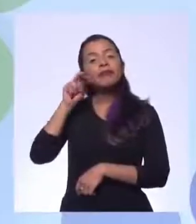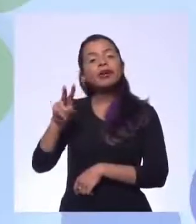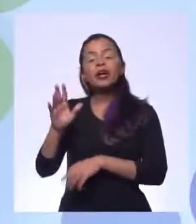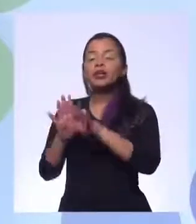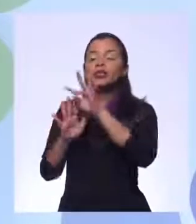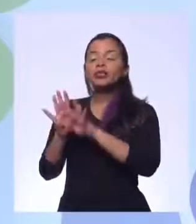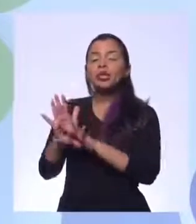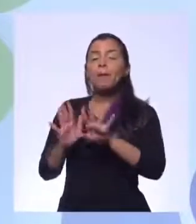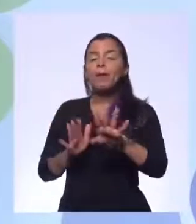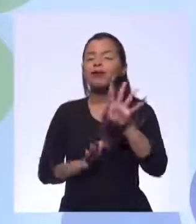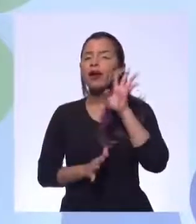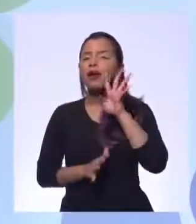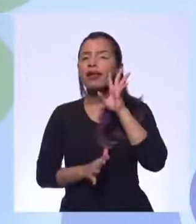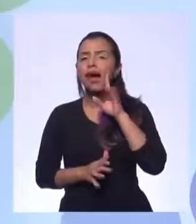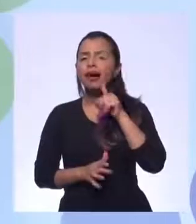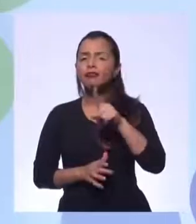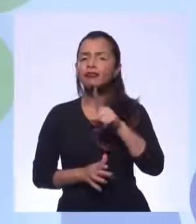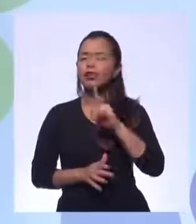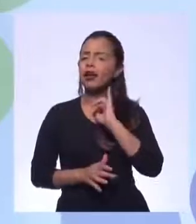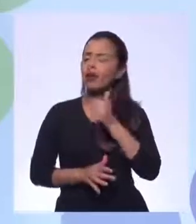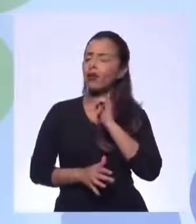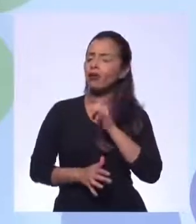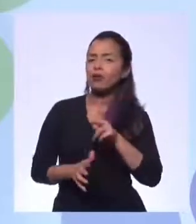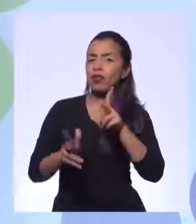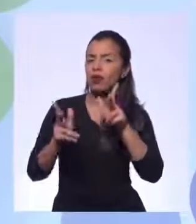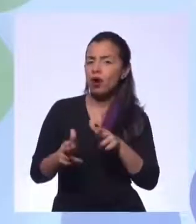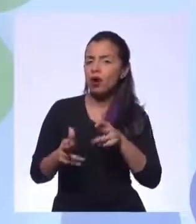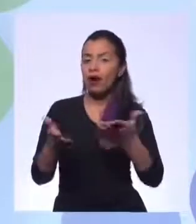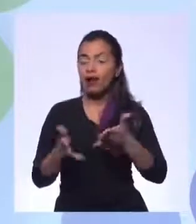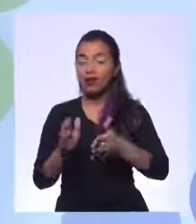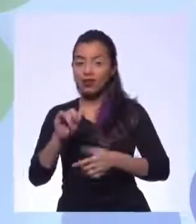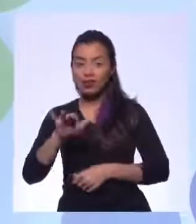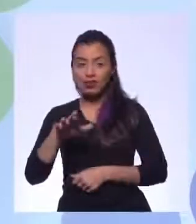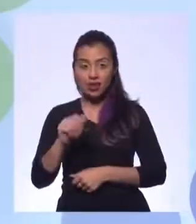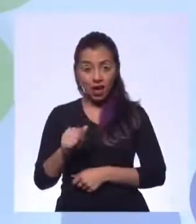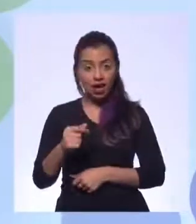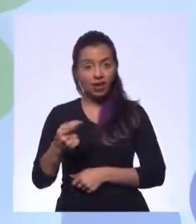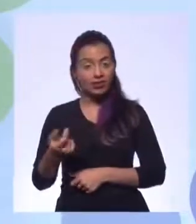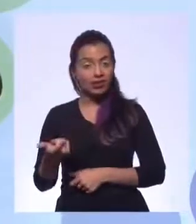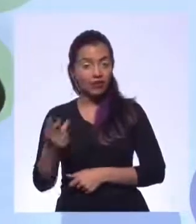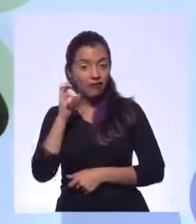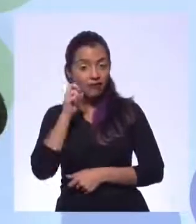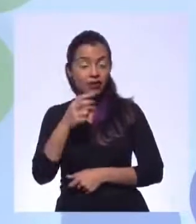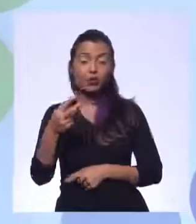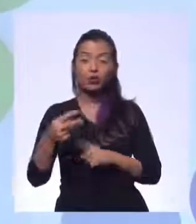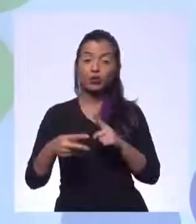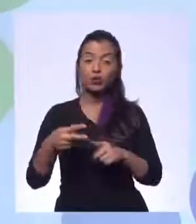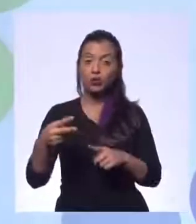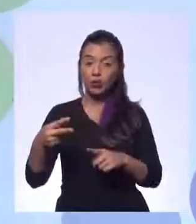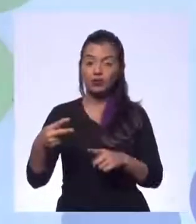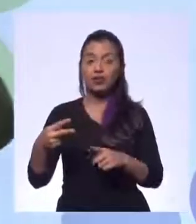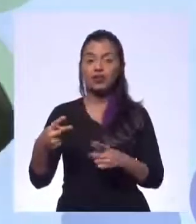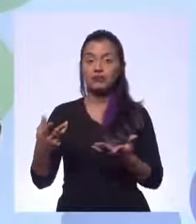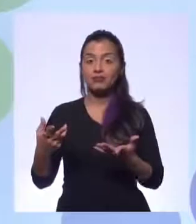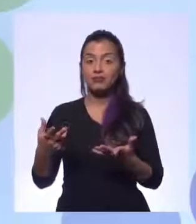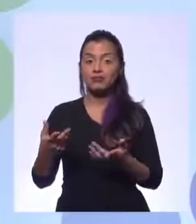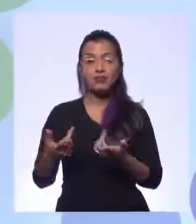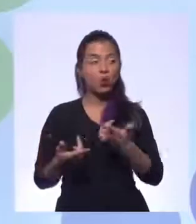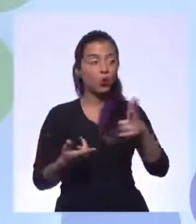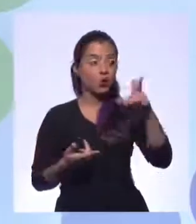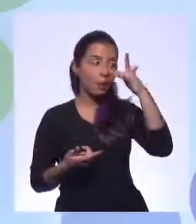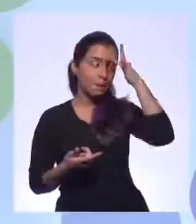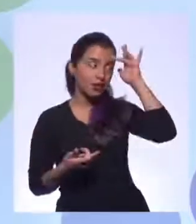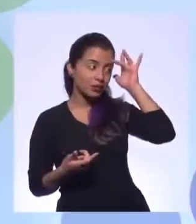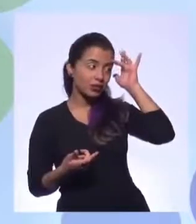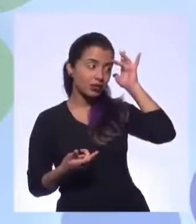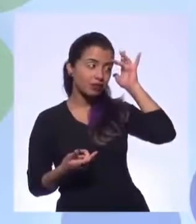que vocês conseguem reproduzir essa história da Yara, agora que vocês já ouviram 2 vezes, reproduzir para outras pessoas? Eu disse